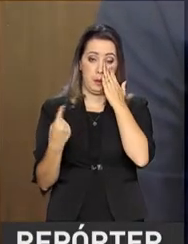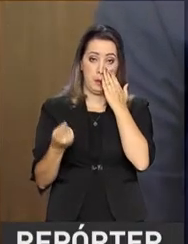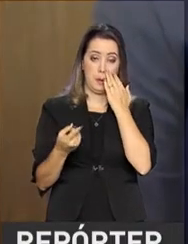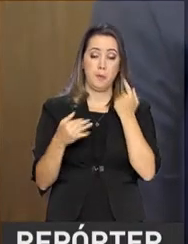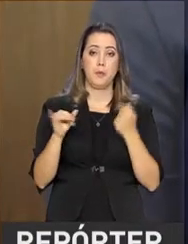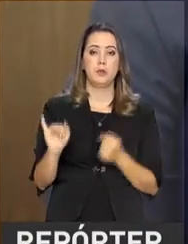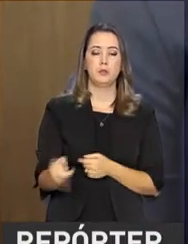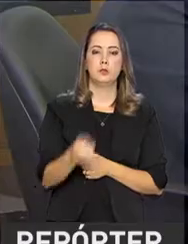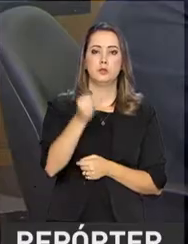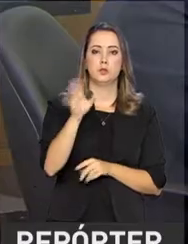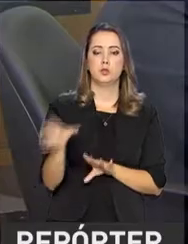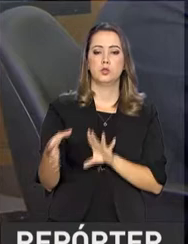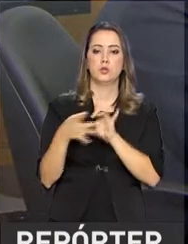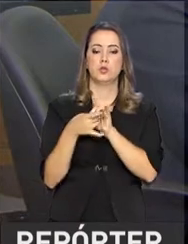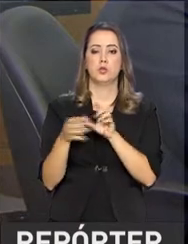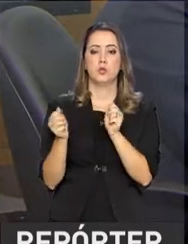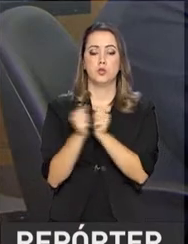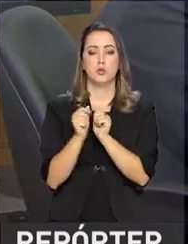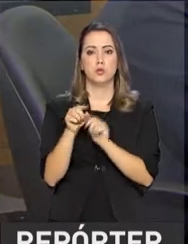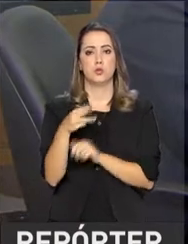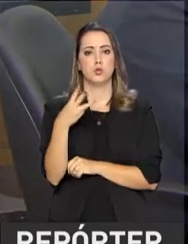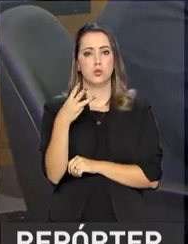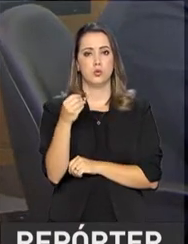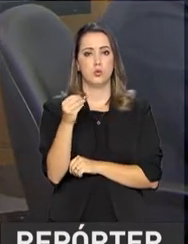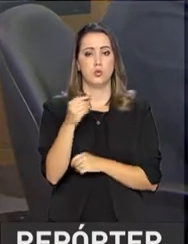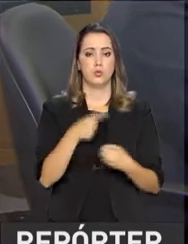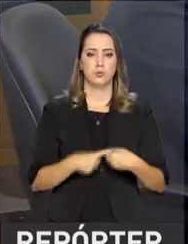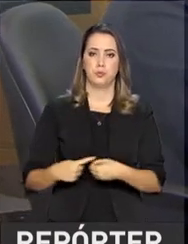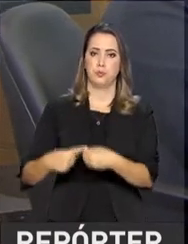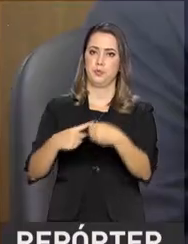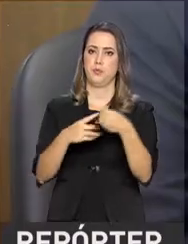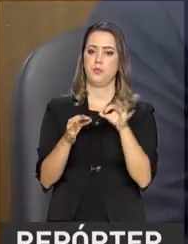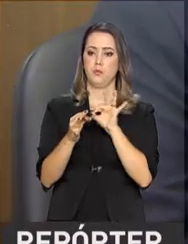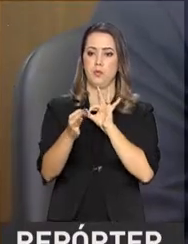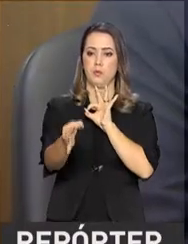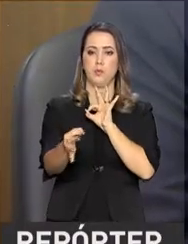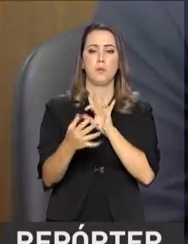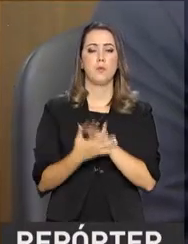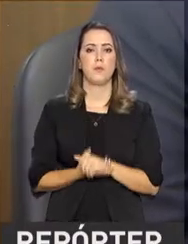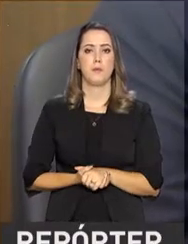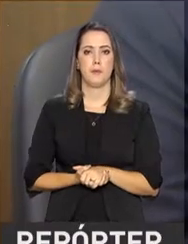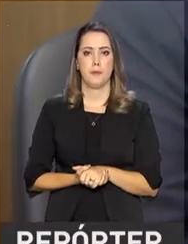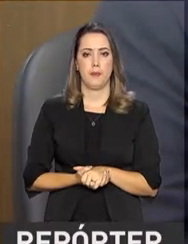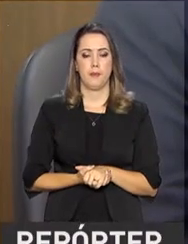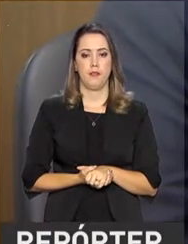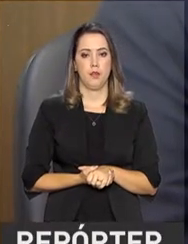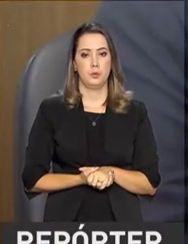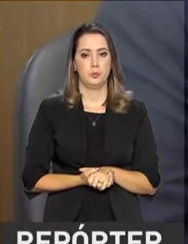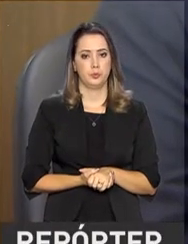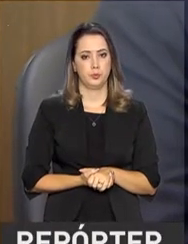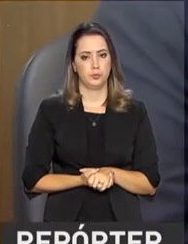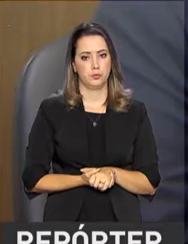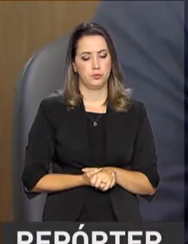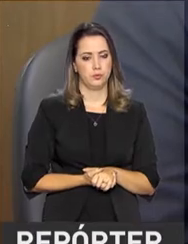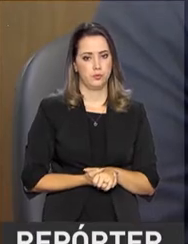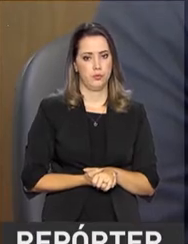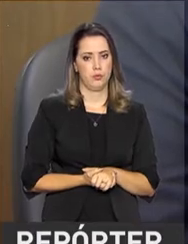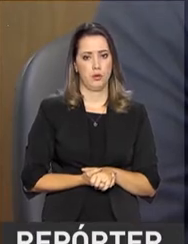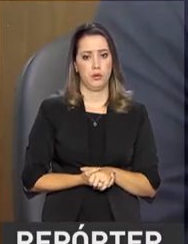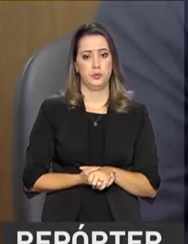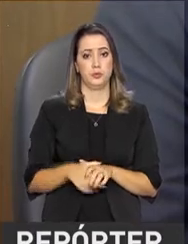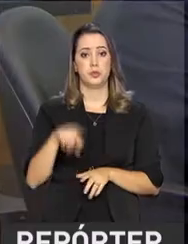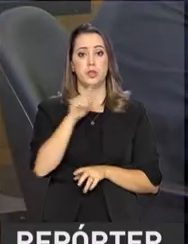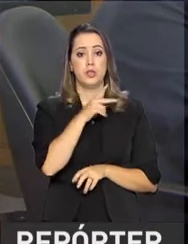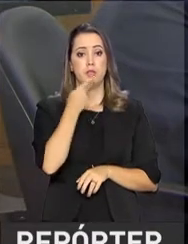governo vai firmar convênio com os primeiros 300 municípios sempre que comparamos por exemplo a